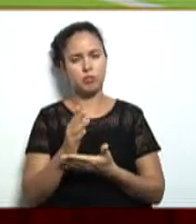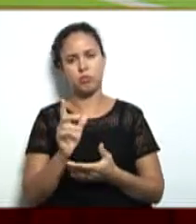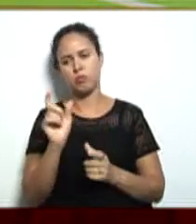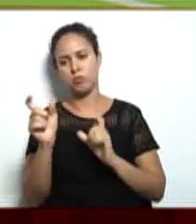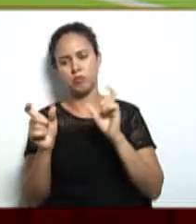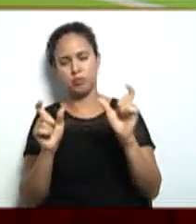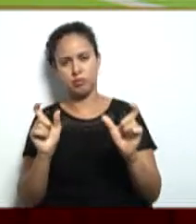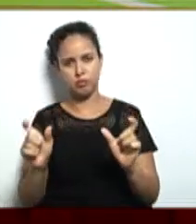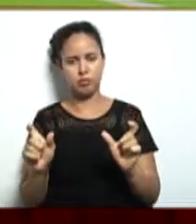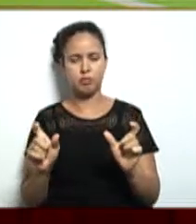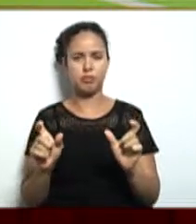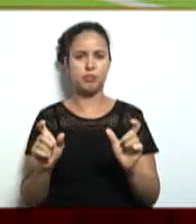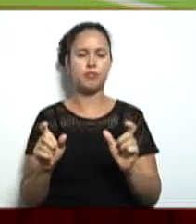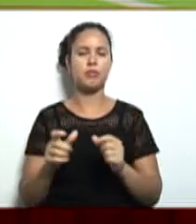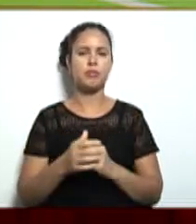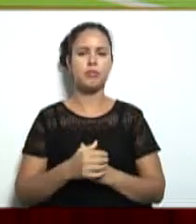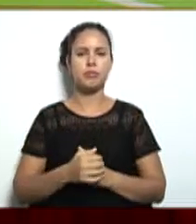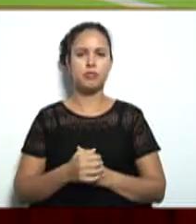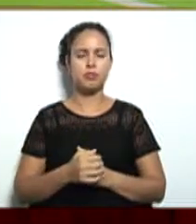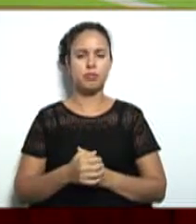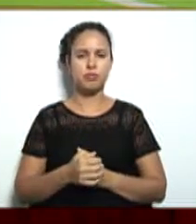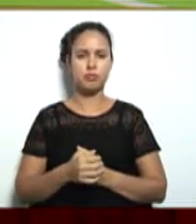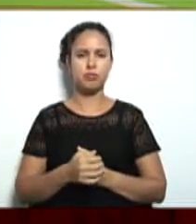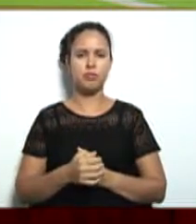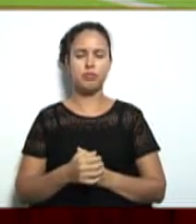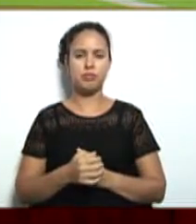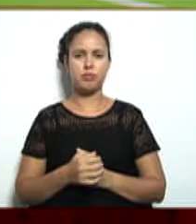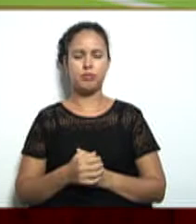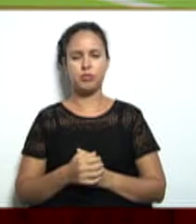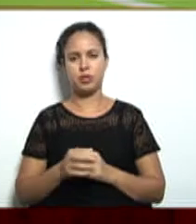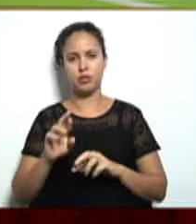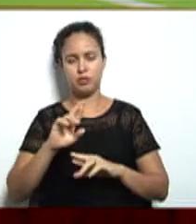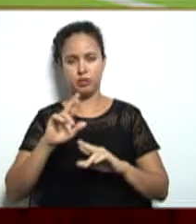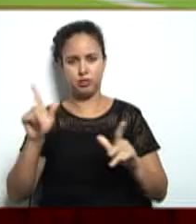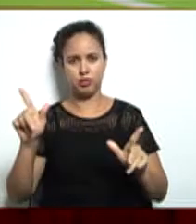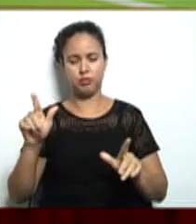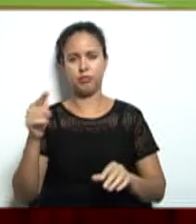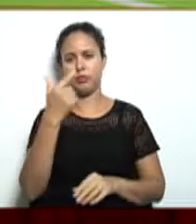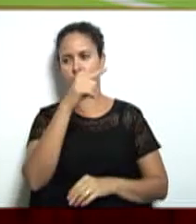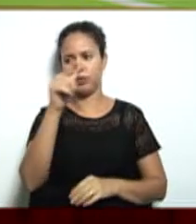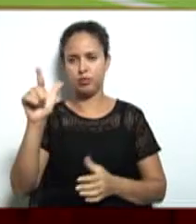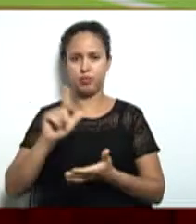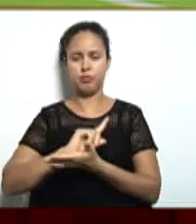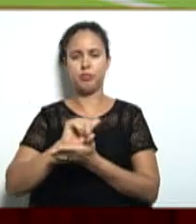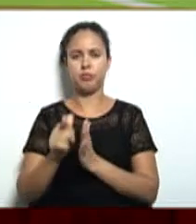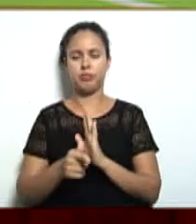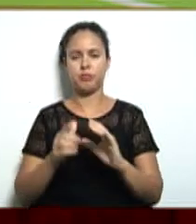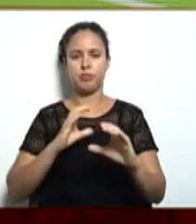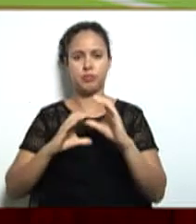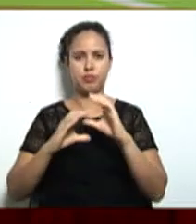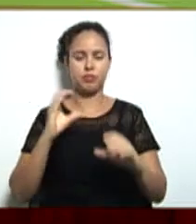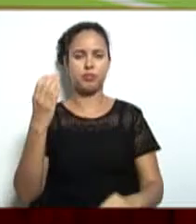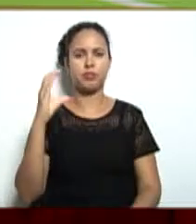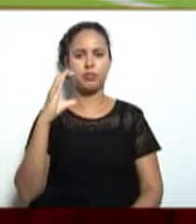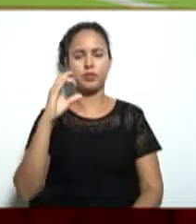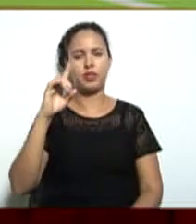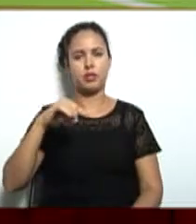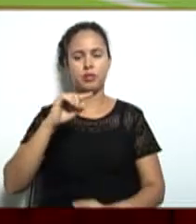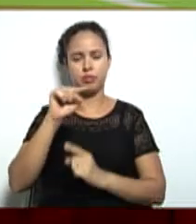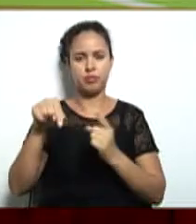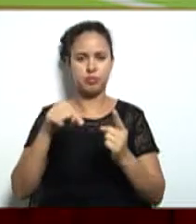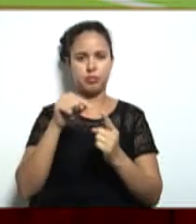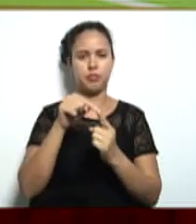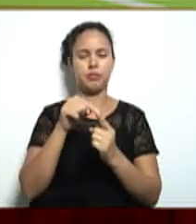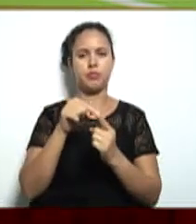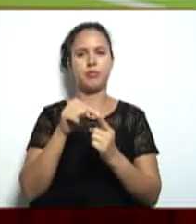inglês, alguns preferem o nome em português. A diferença dele dos outros gêneros de comunicação científica é que ele tem o objetivo de